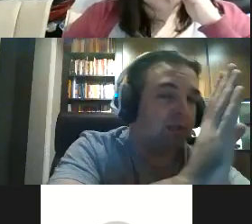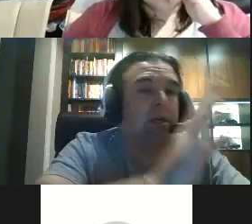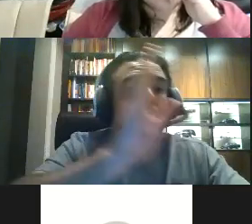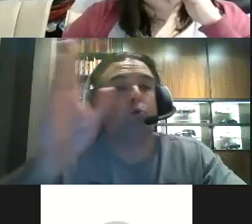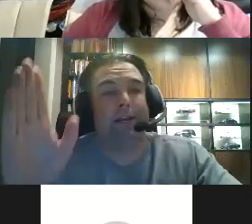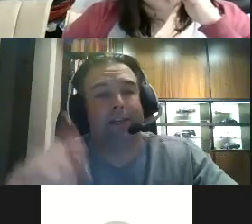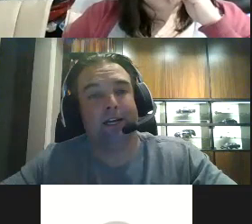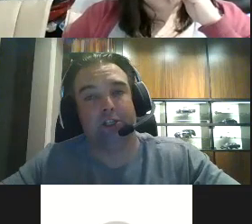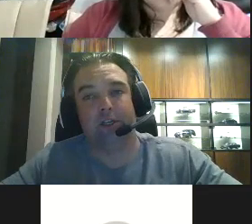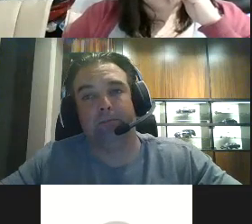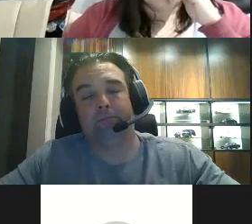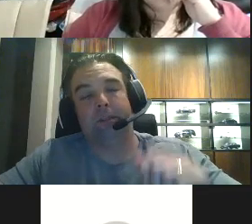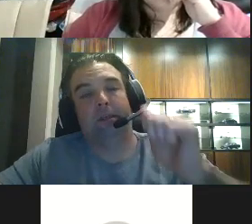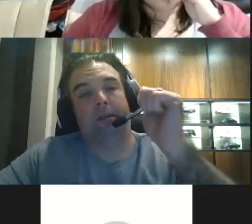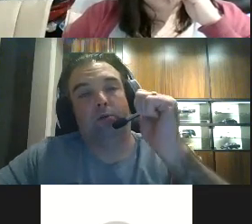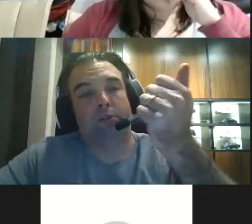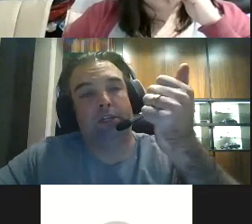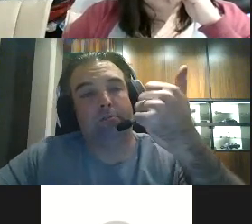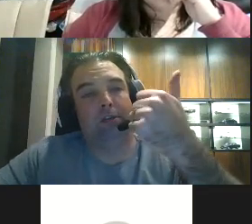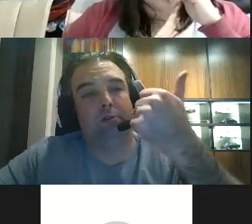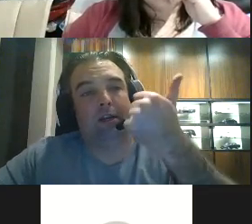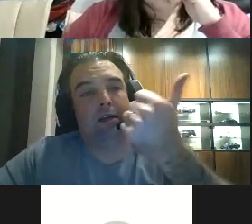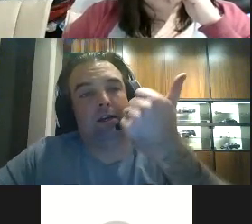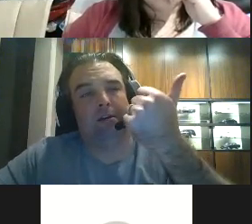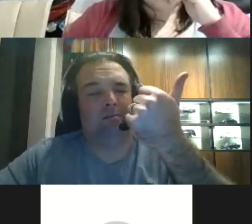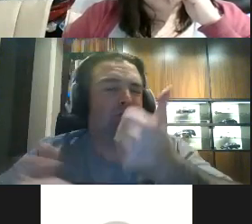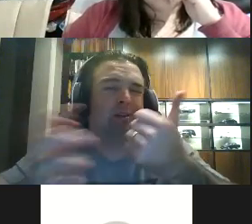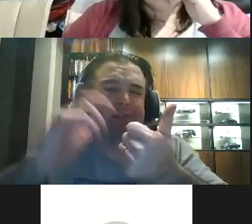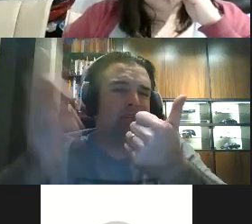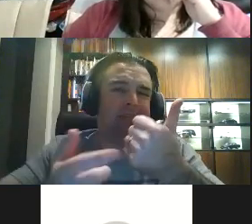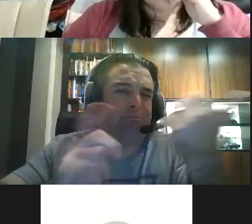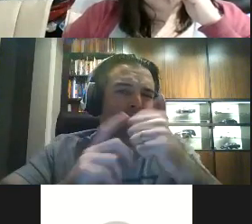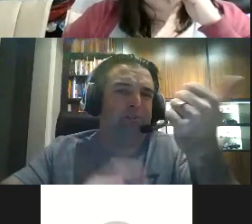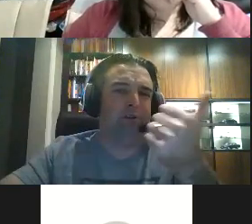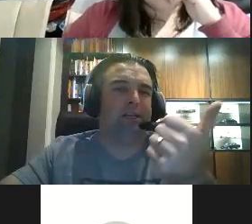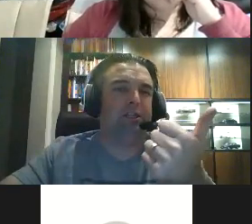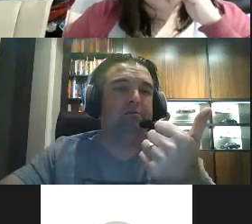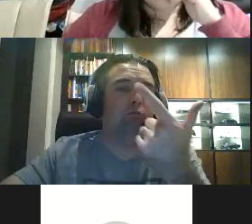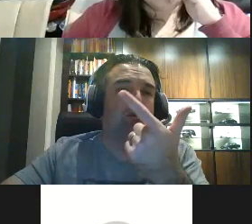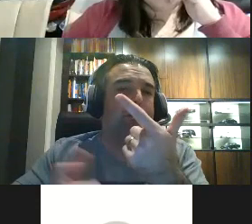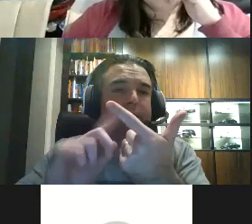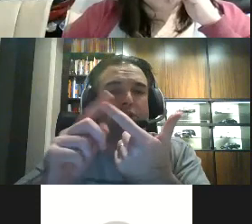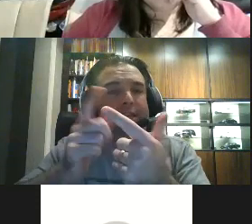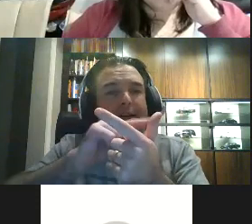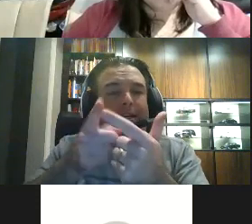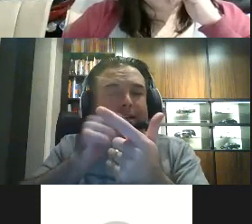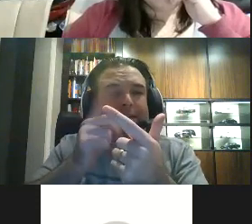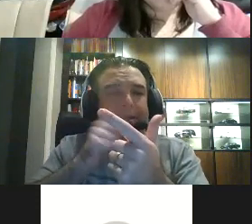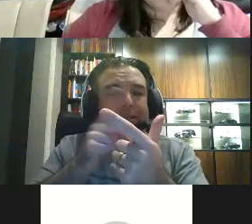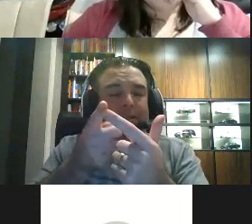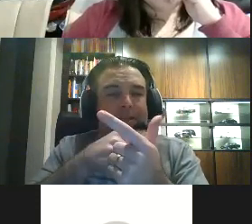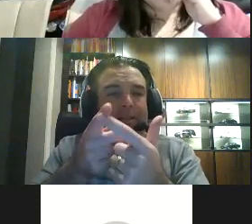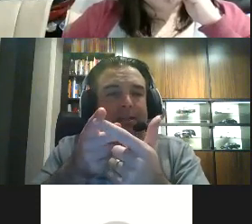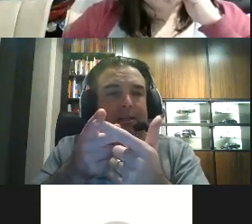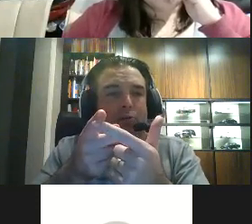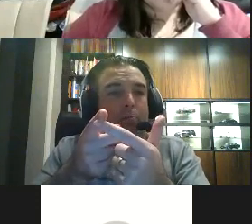gente. Qualidade. O sedimento tem carga, eu nunca sei se é positiva ou negativa, e o poluente tem